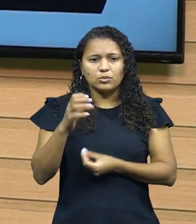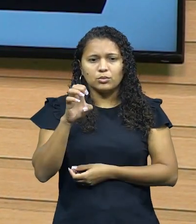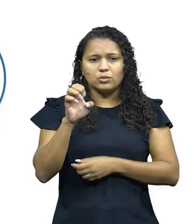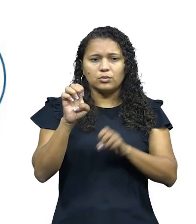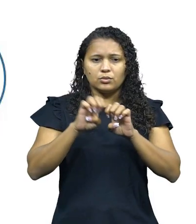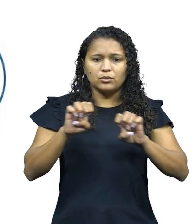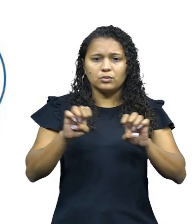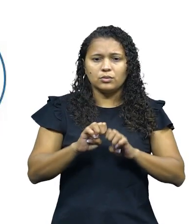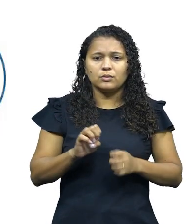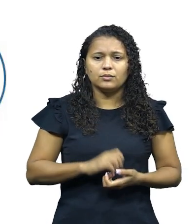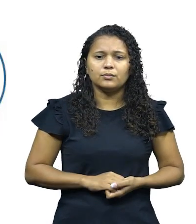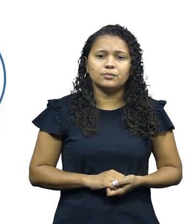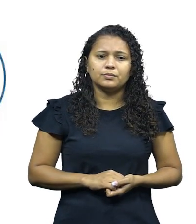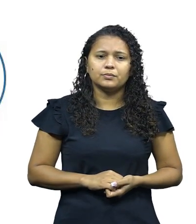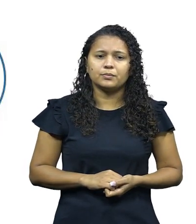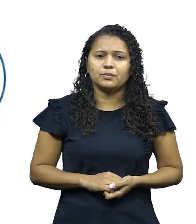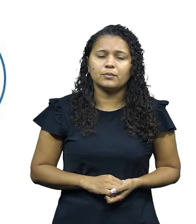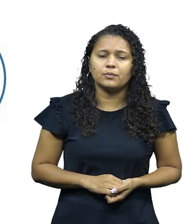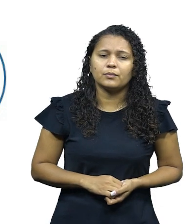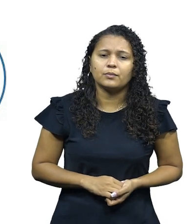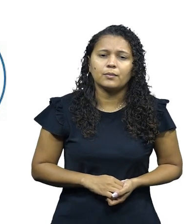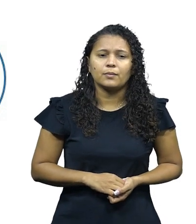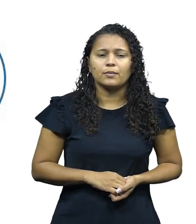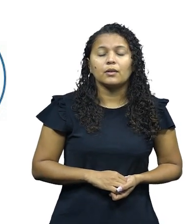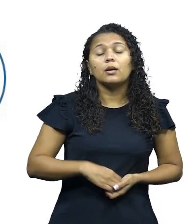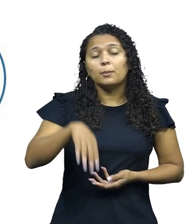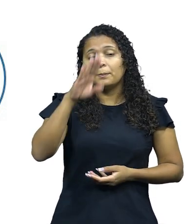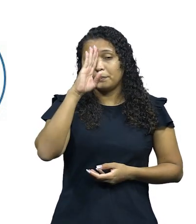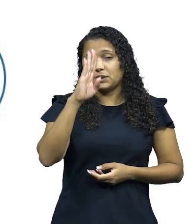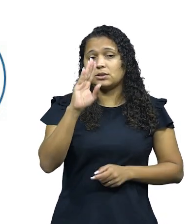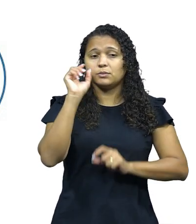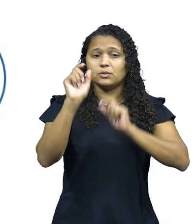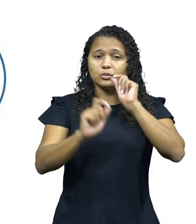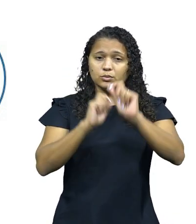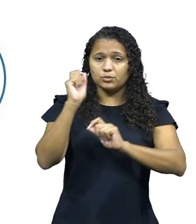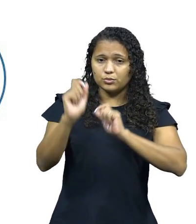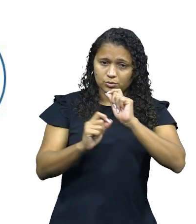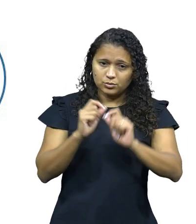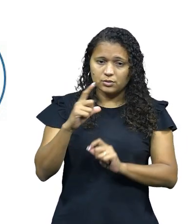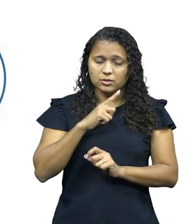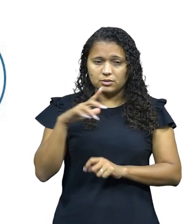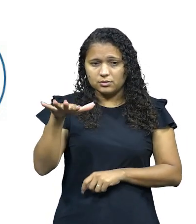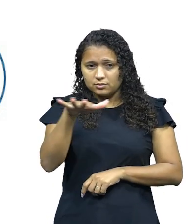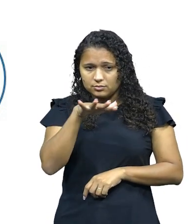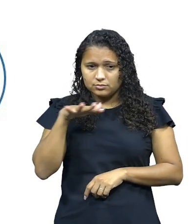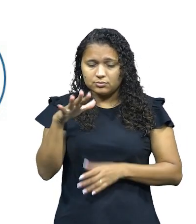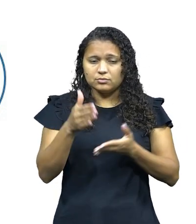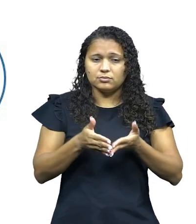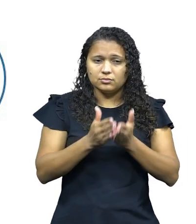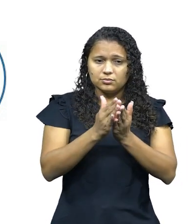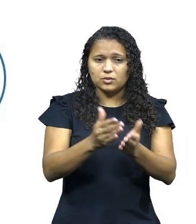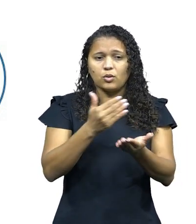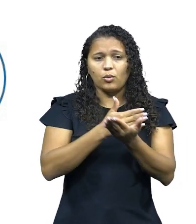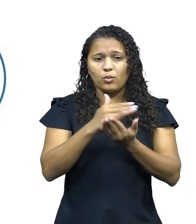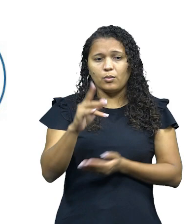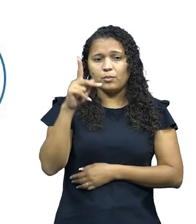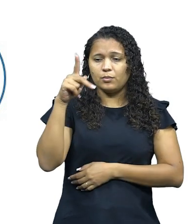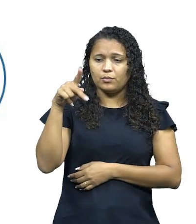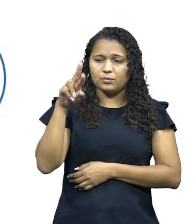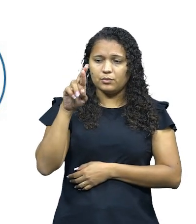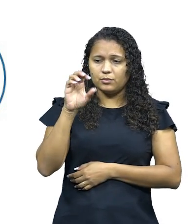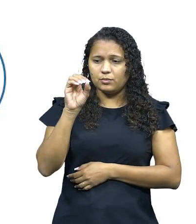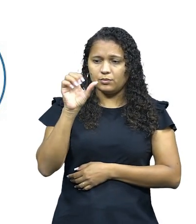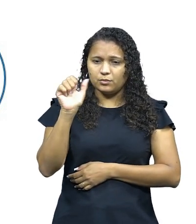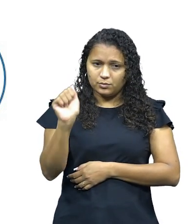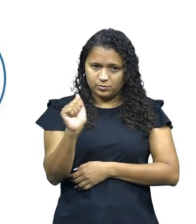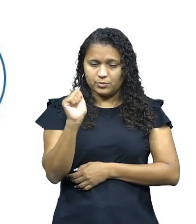estrutura. Bom, principal termo náutico das áreas da embarcação, nós vamos começar com a proa.